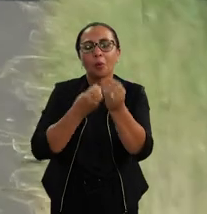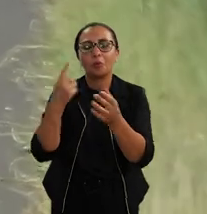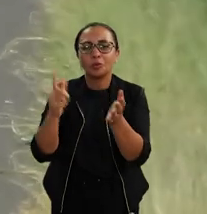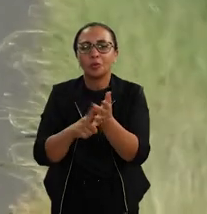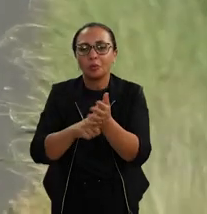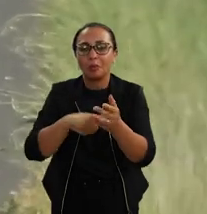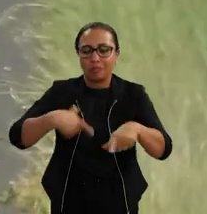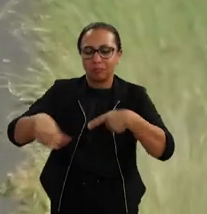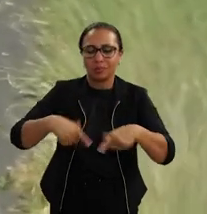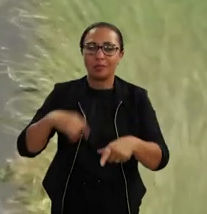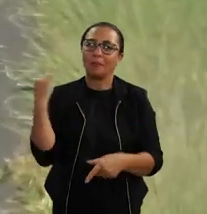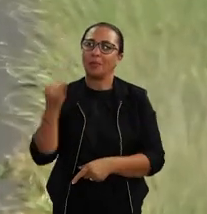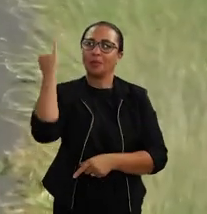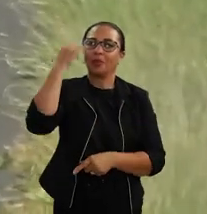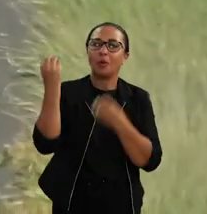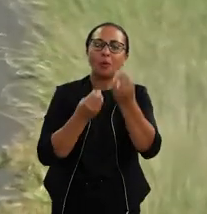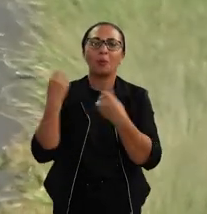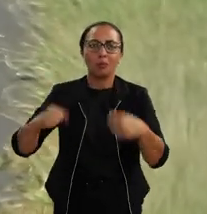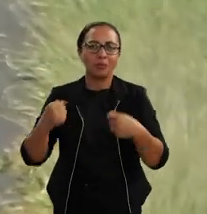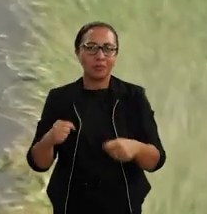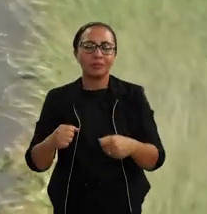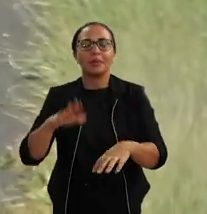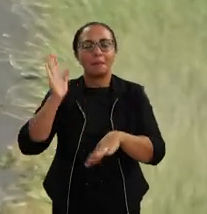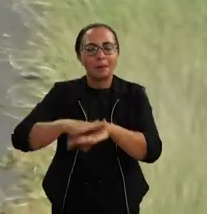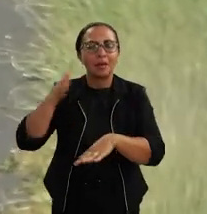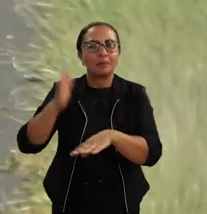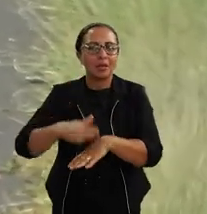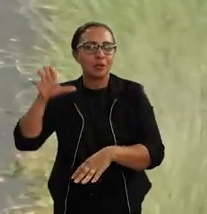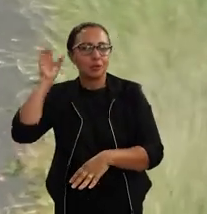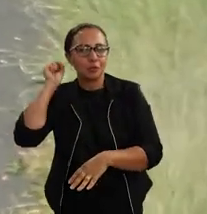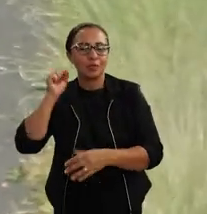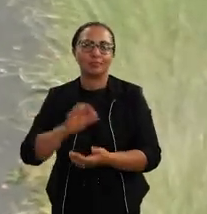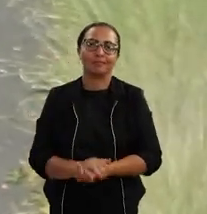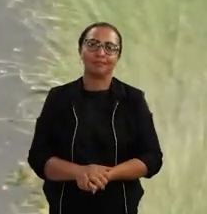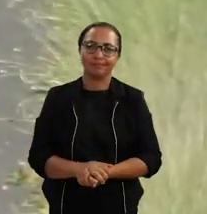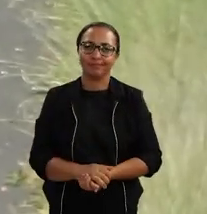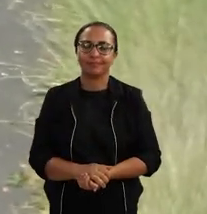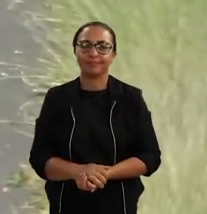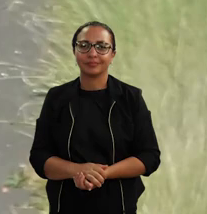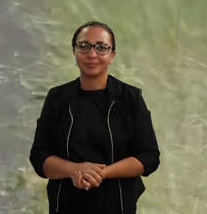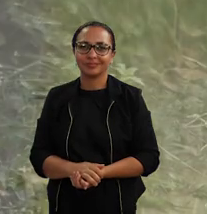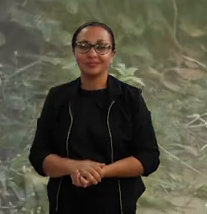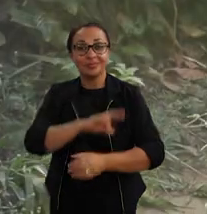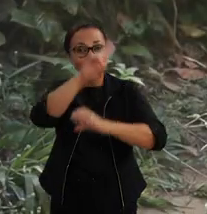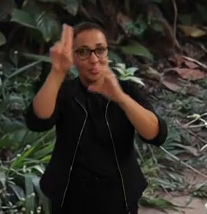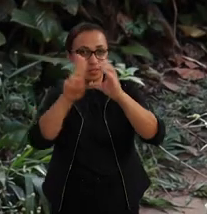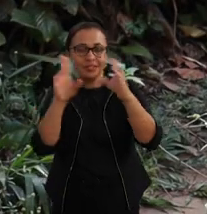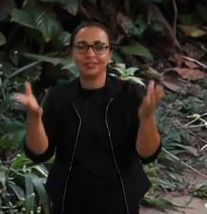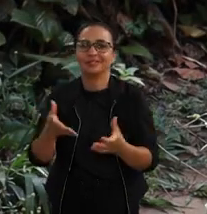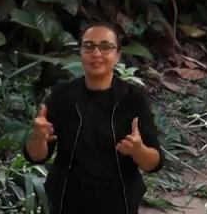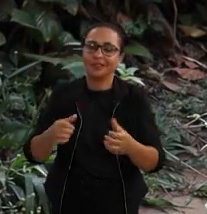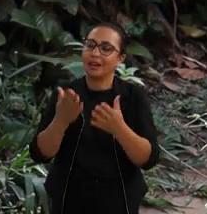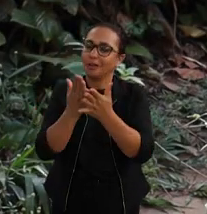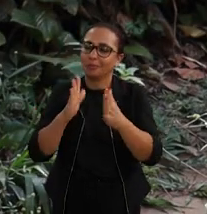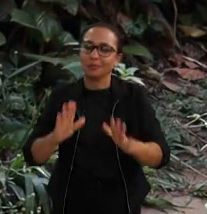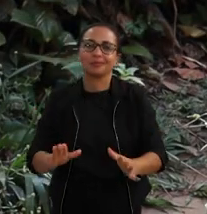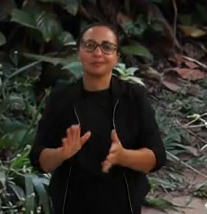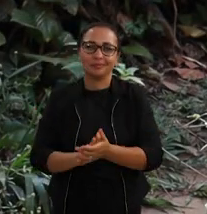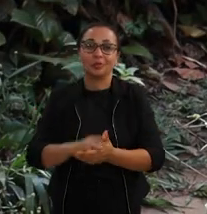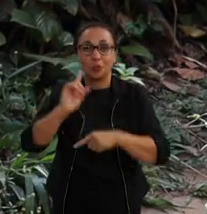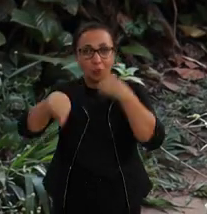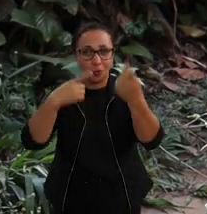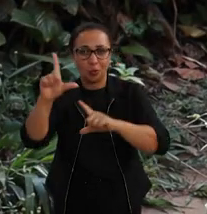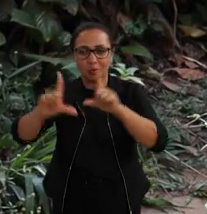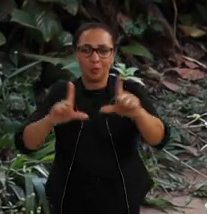como seu papel é de suma importância e como eles precisam ser cada vez mais ouvidos. E o Univerciência de hoje fica